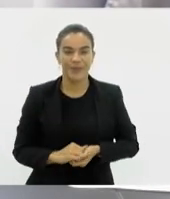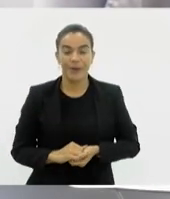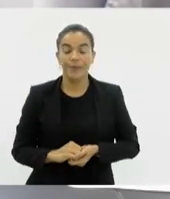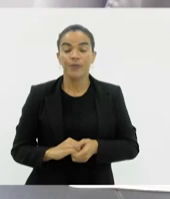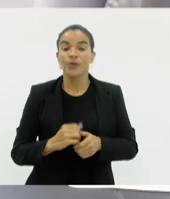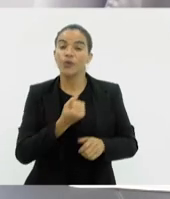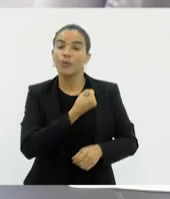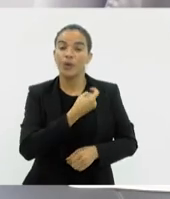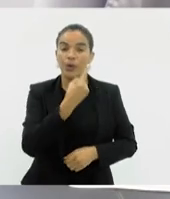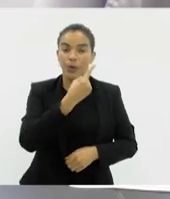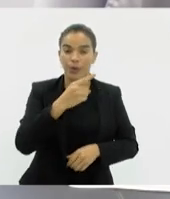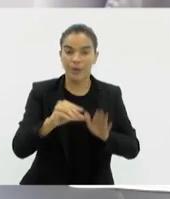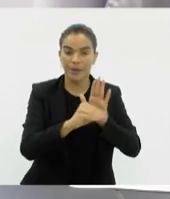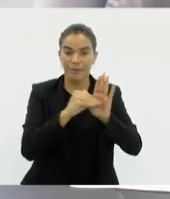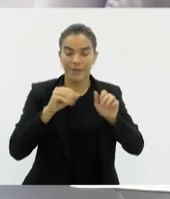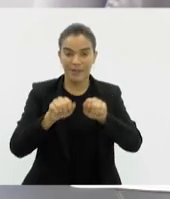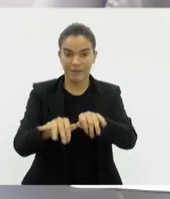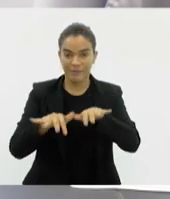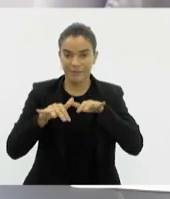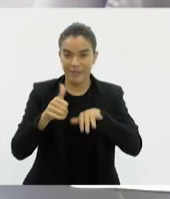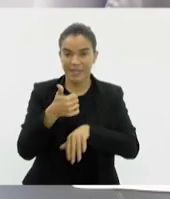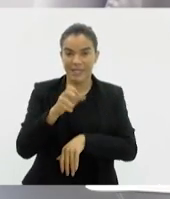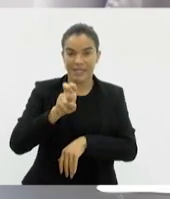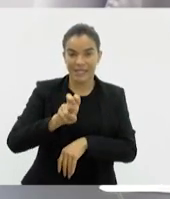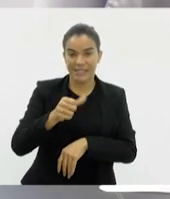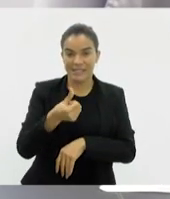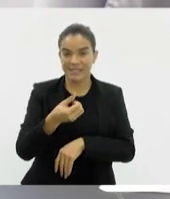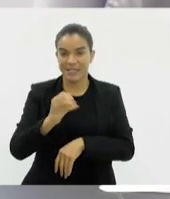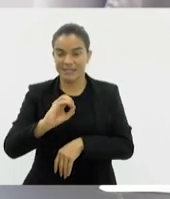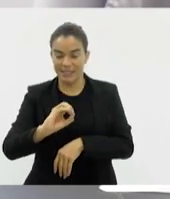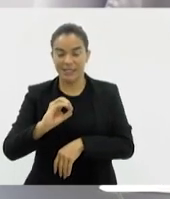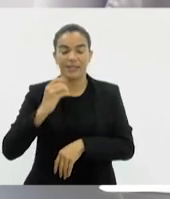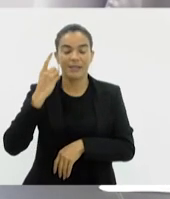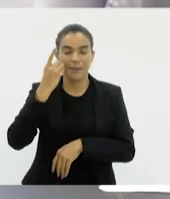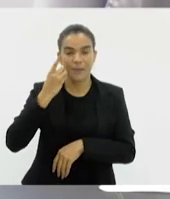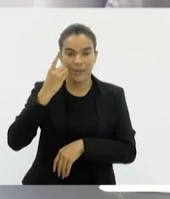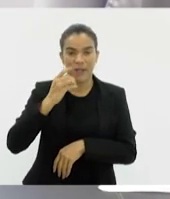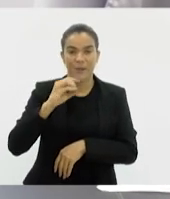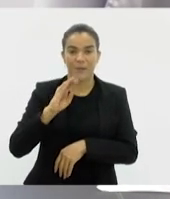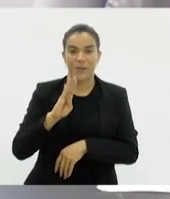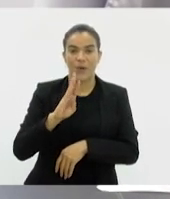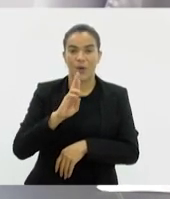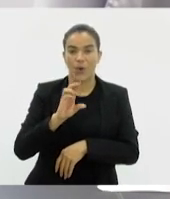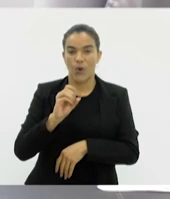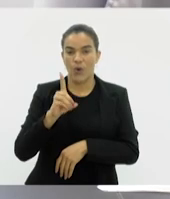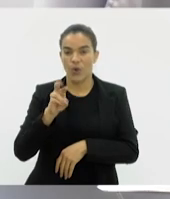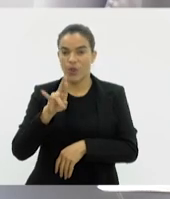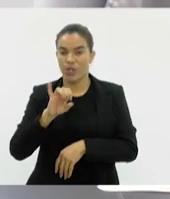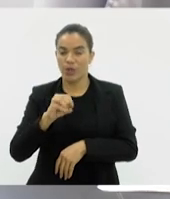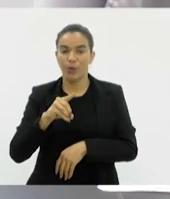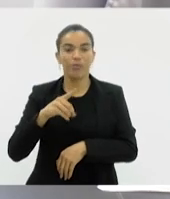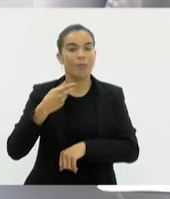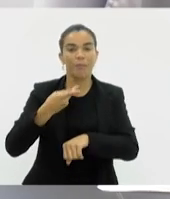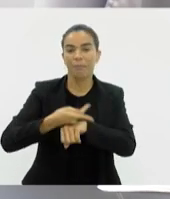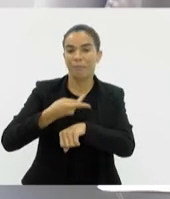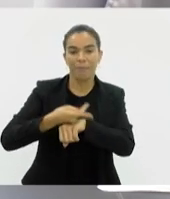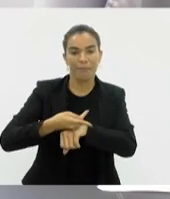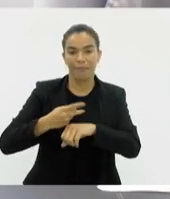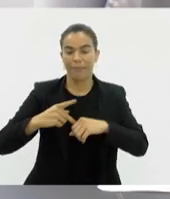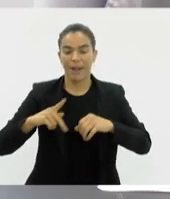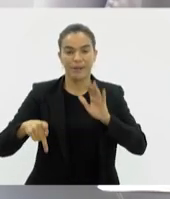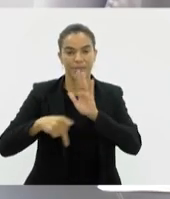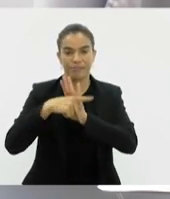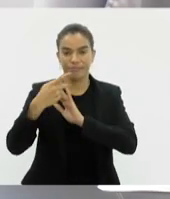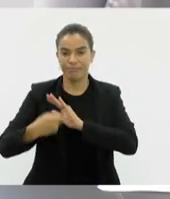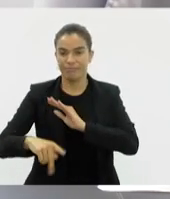Item 1 da pauta, emendas de plenário ao projeto de lei 1560 de 19, de autoria do deputado Rodrigo Bacelar, que cria o programa Prata da Casa, que estabelece